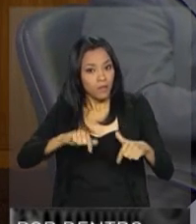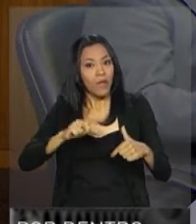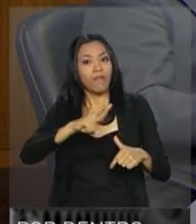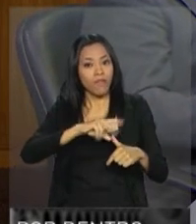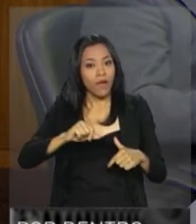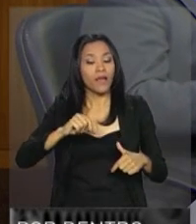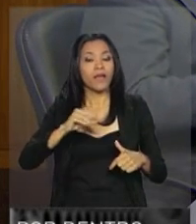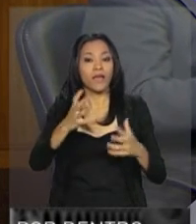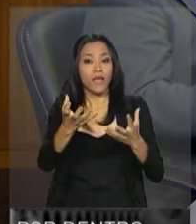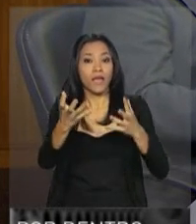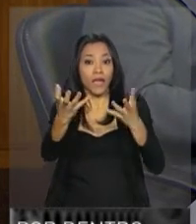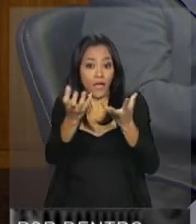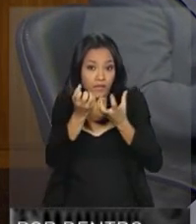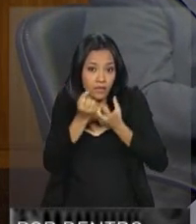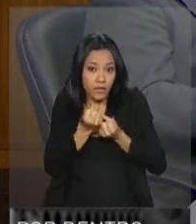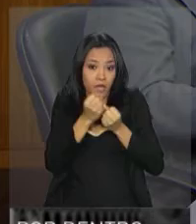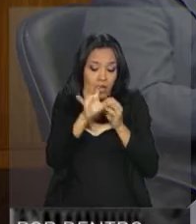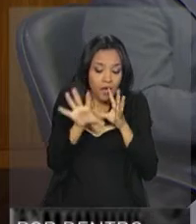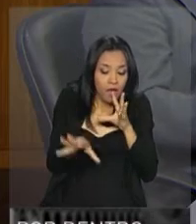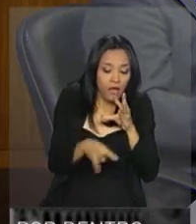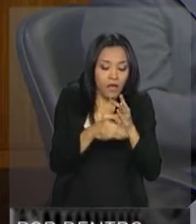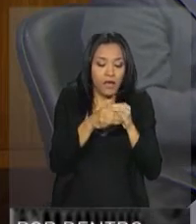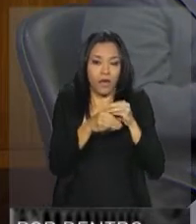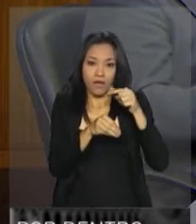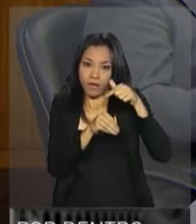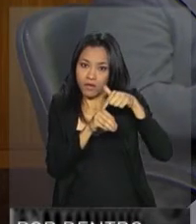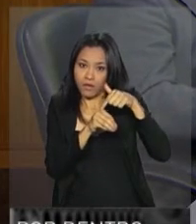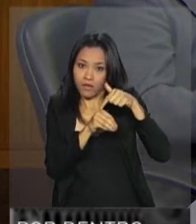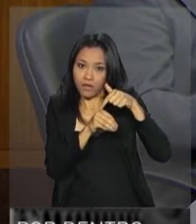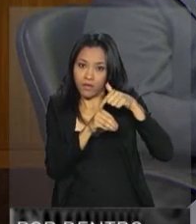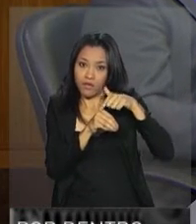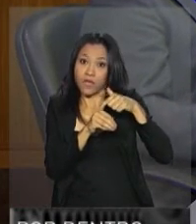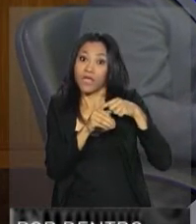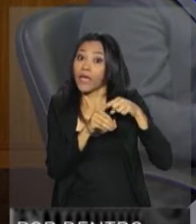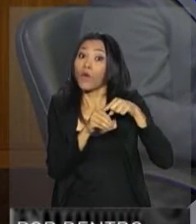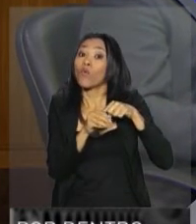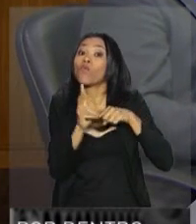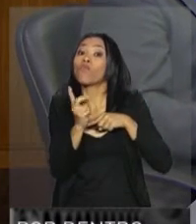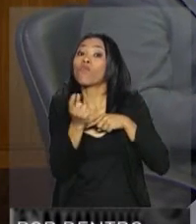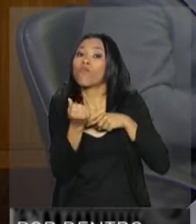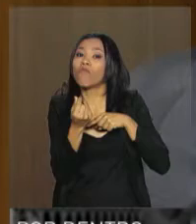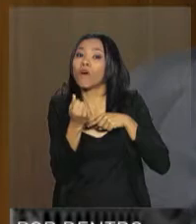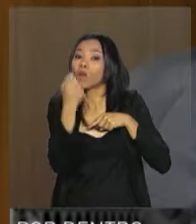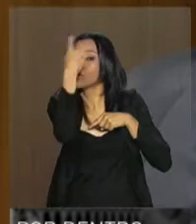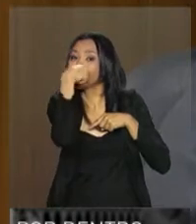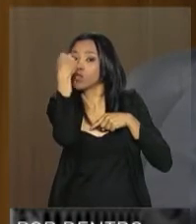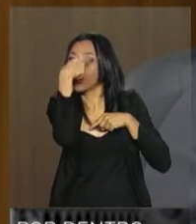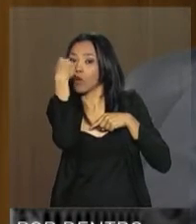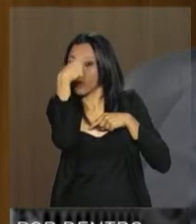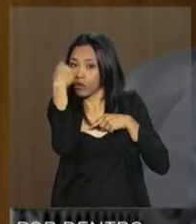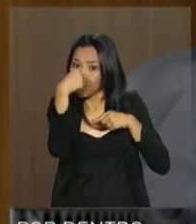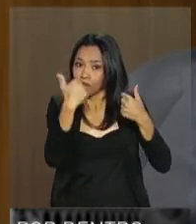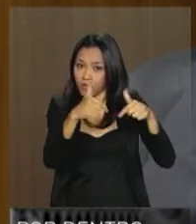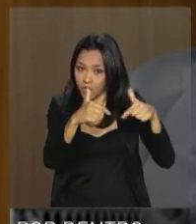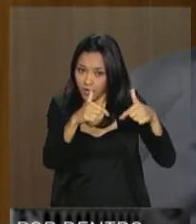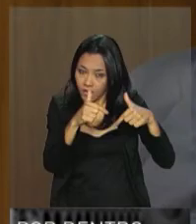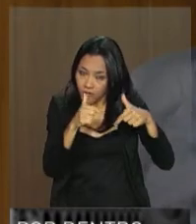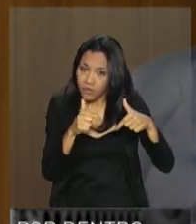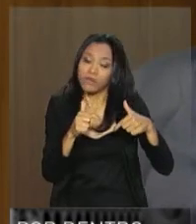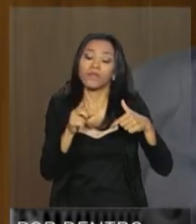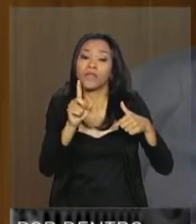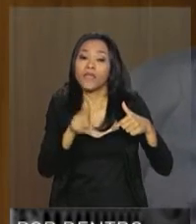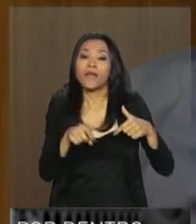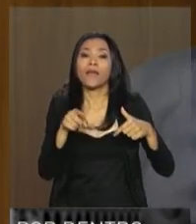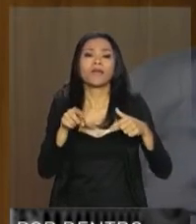ao valor especificado pelo valor de hora trabalhada o adicional equivalente às